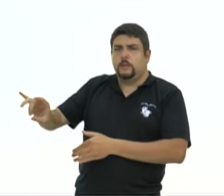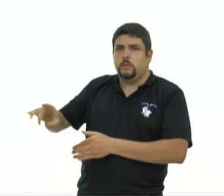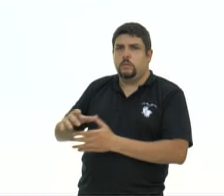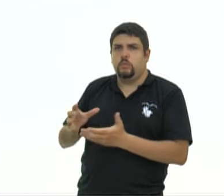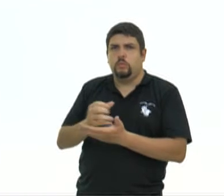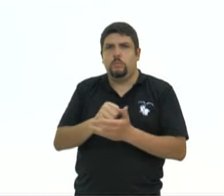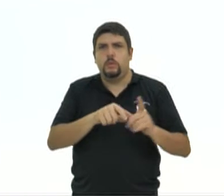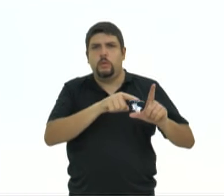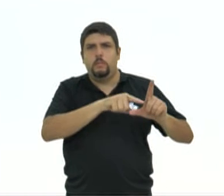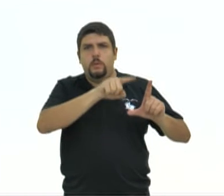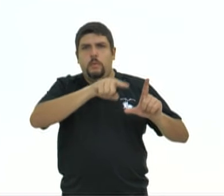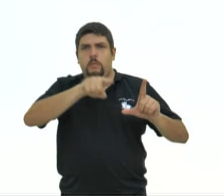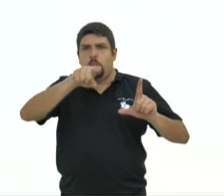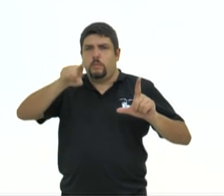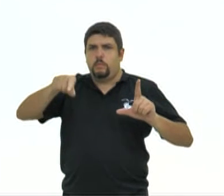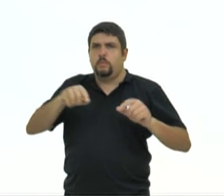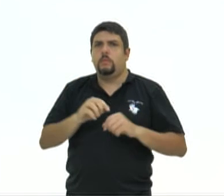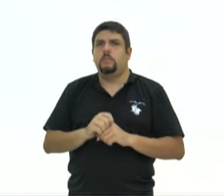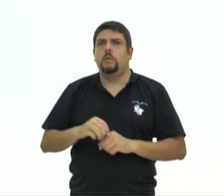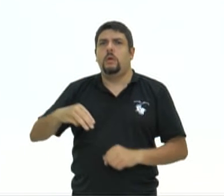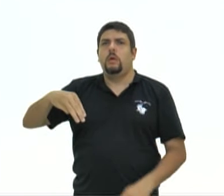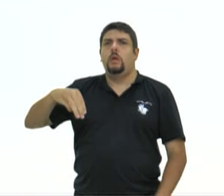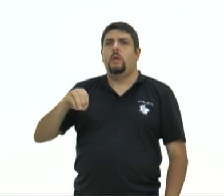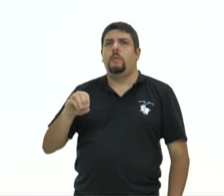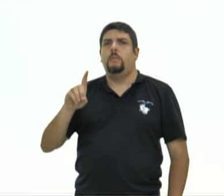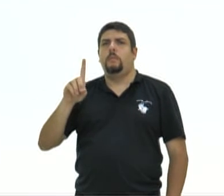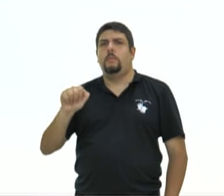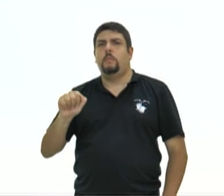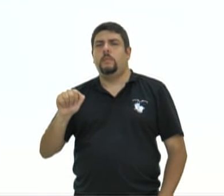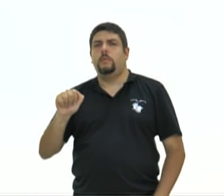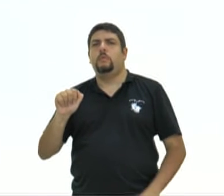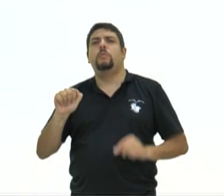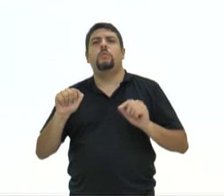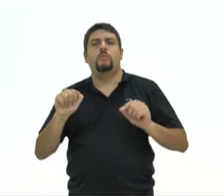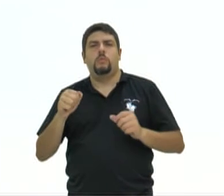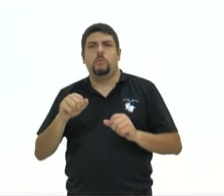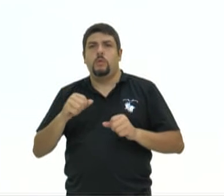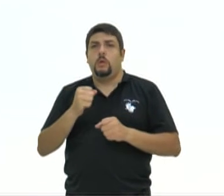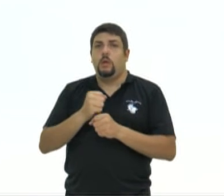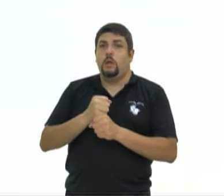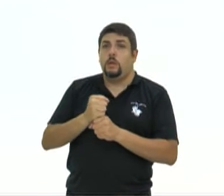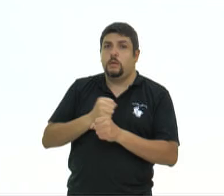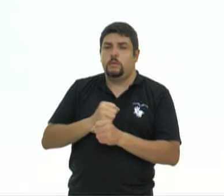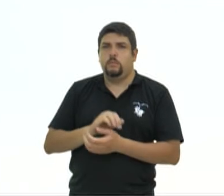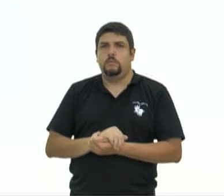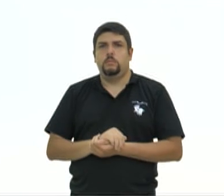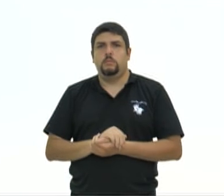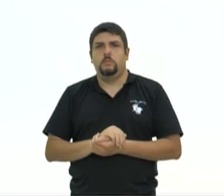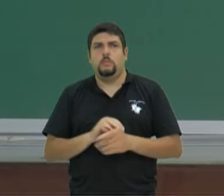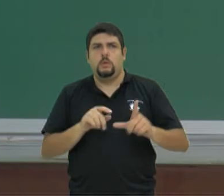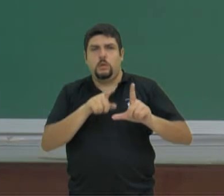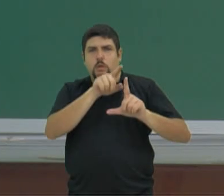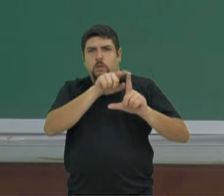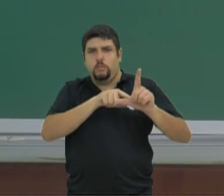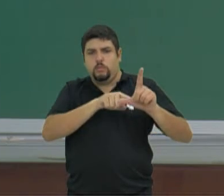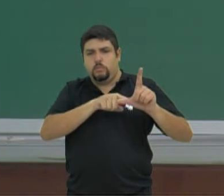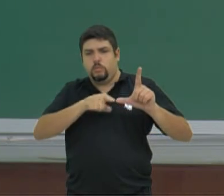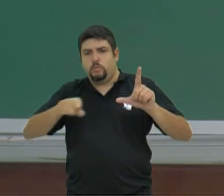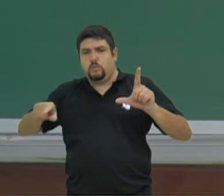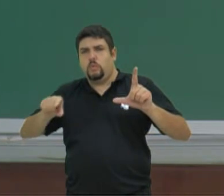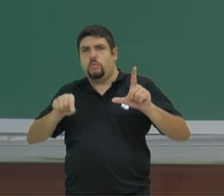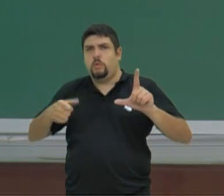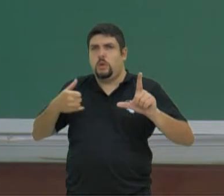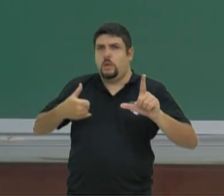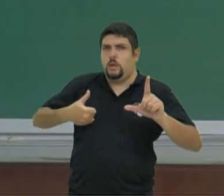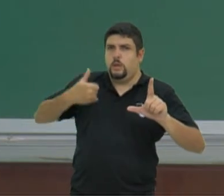a moda das idades em anos dos entrevistados? Vamos ler o gráfico, então? Olha só. No eixo horizontal, eu tenho a